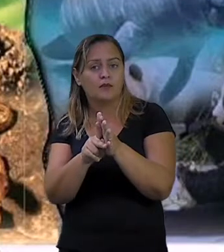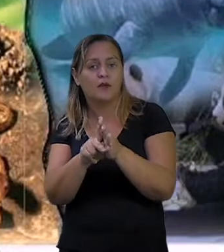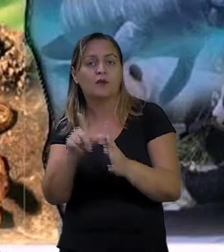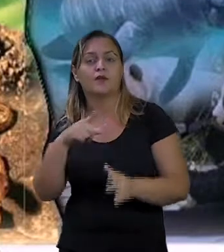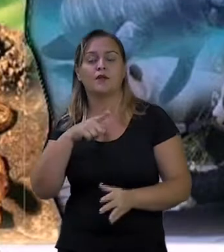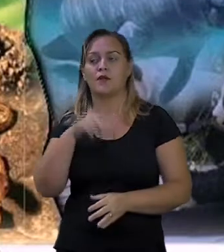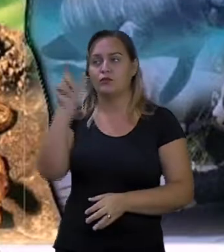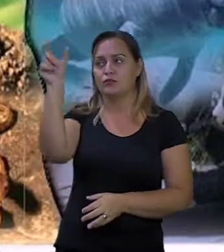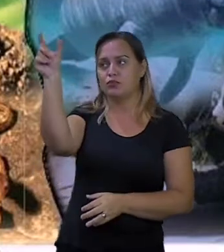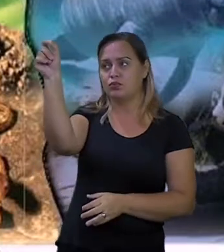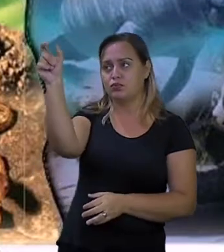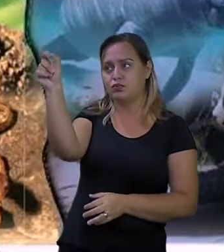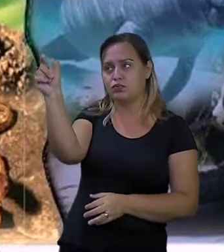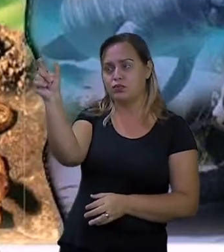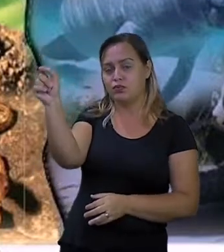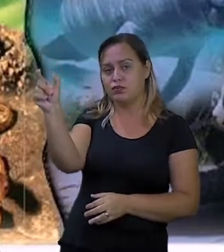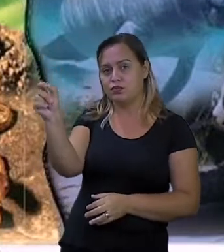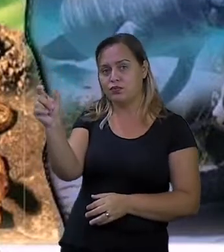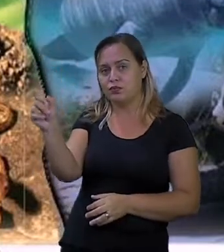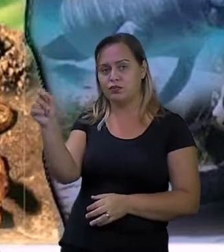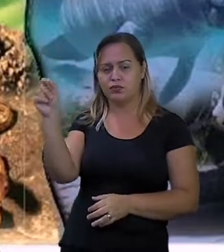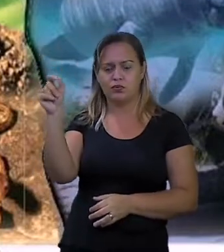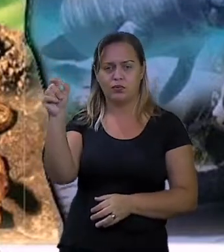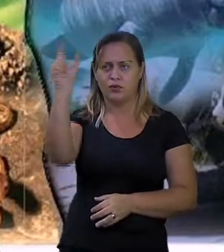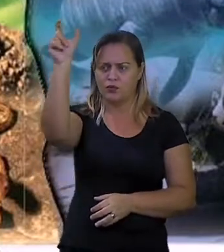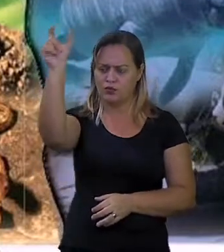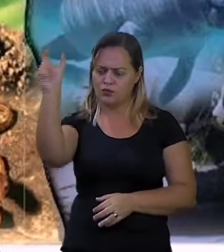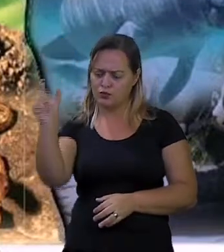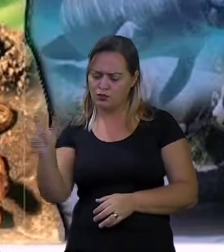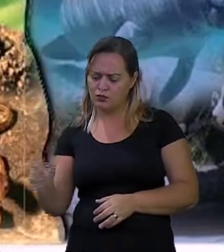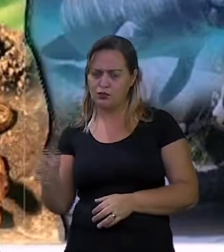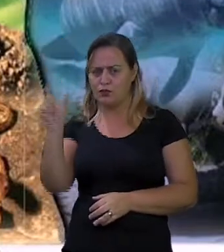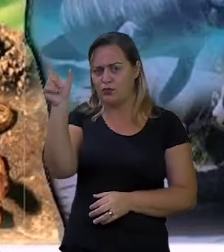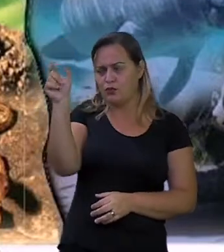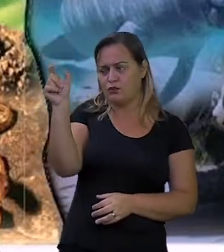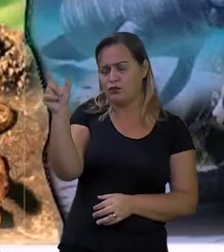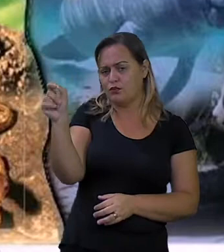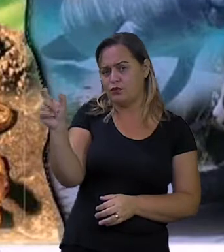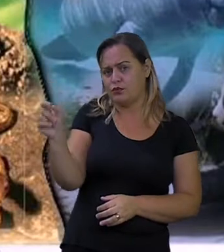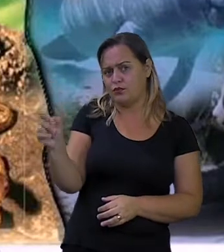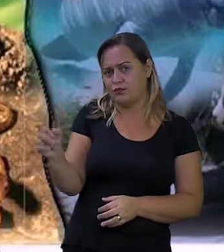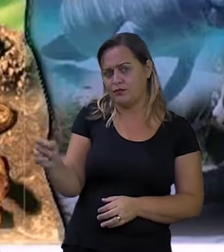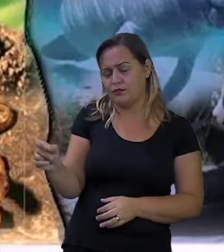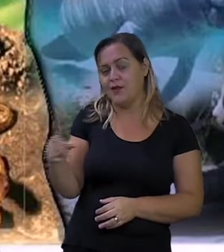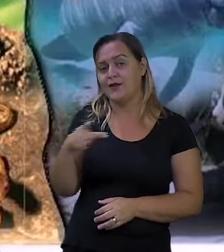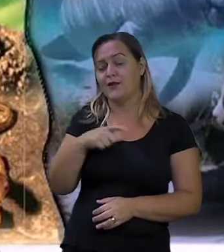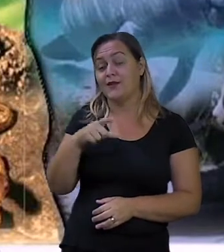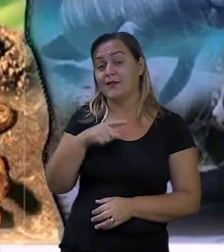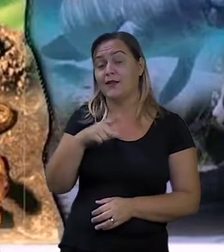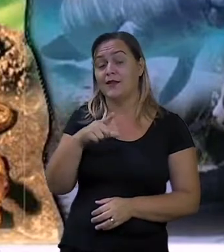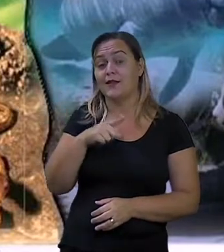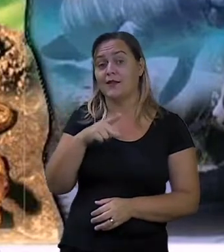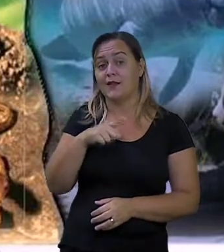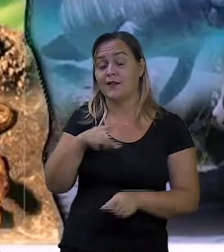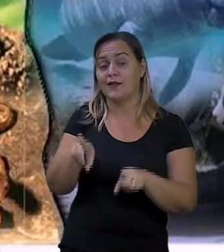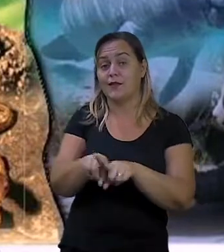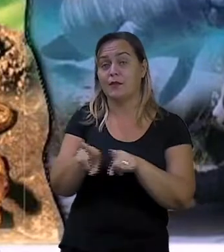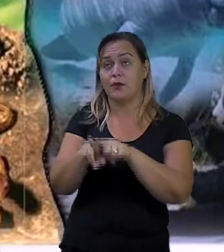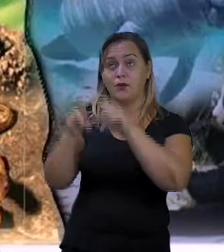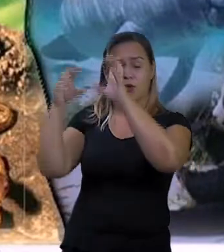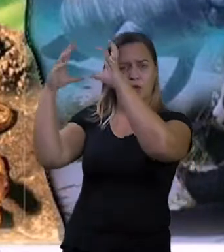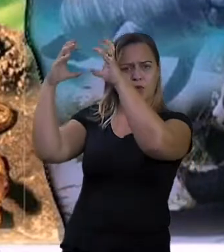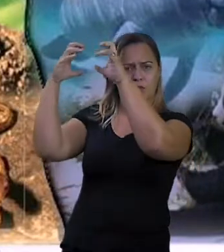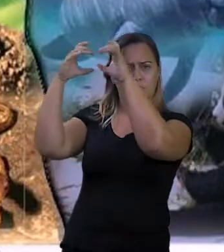também formam suas estruturas o sistema nervoso central, que é o cérebro e a medula espinhal,